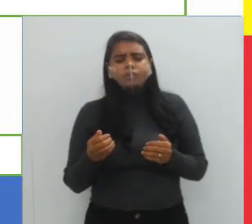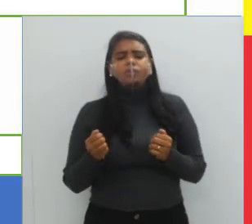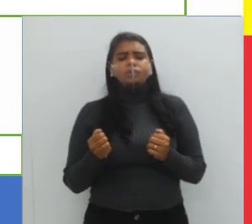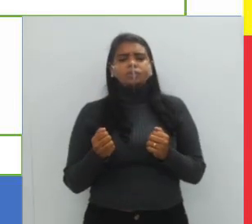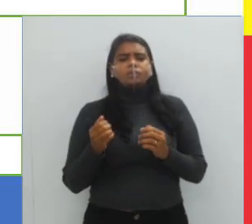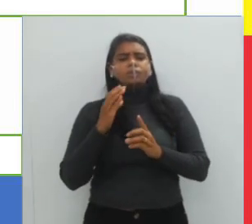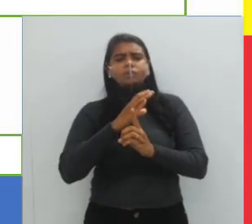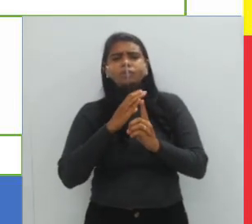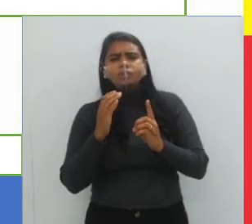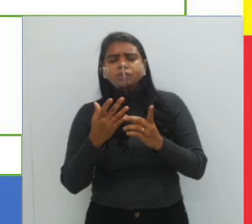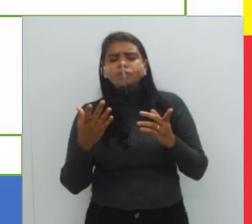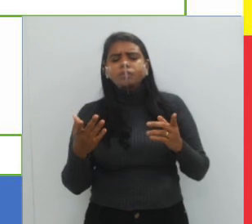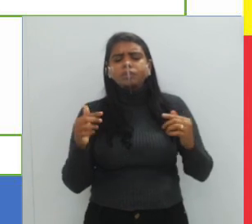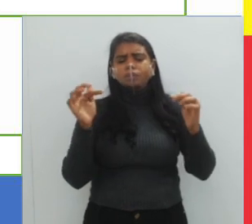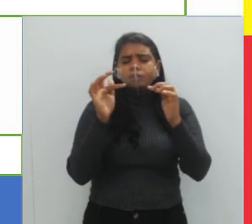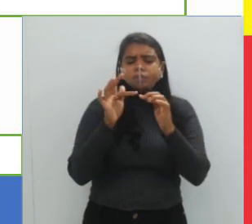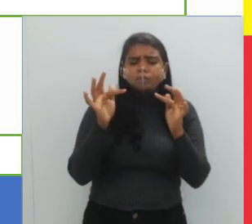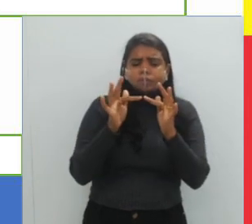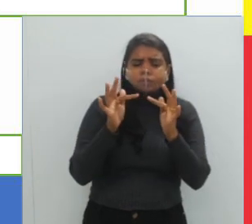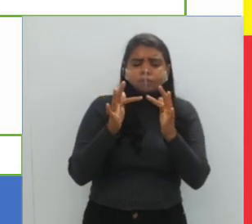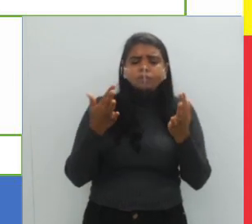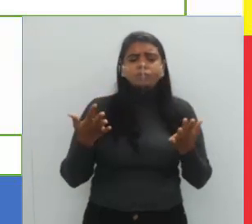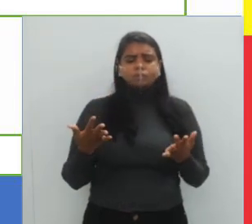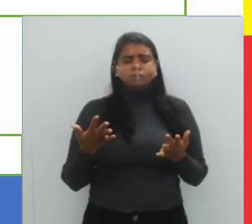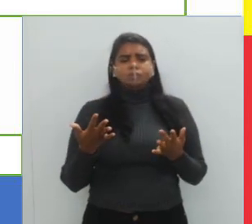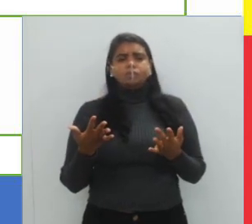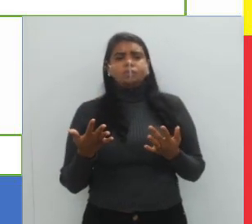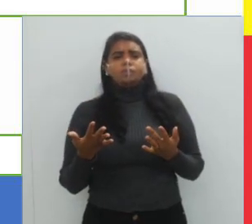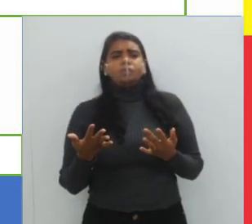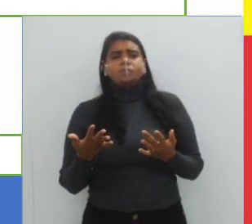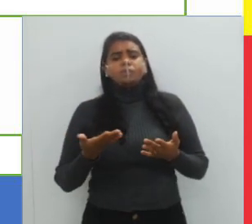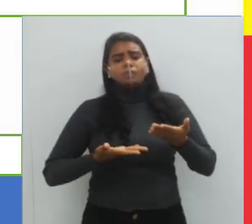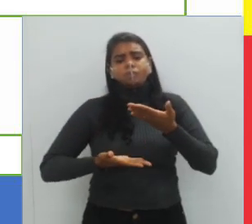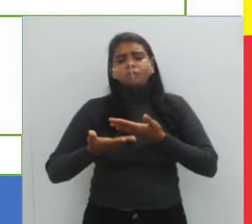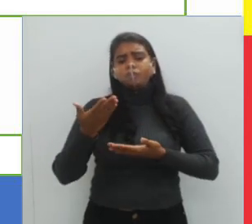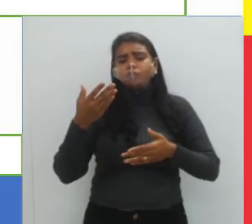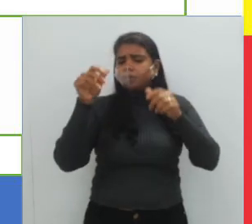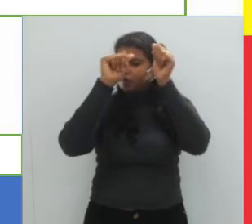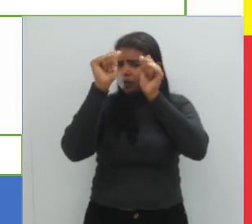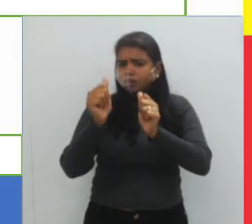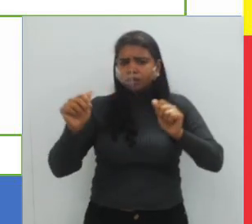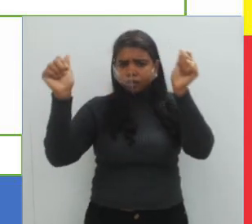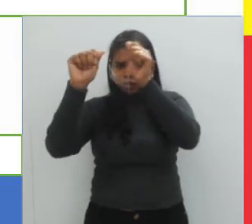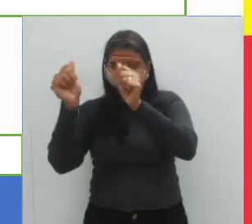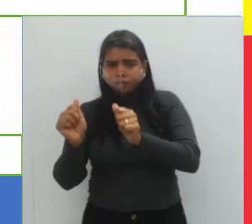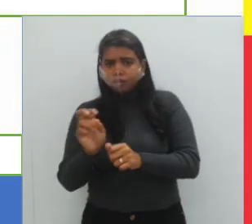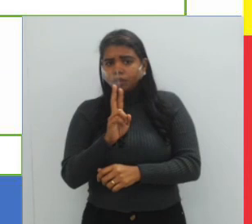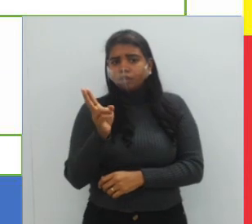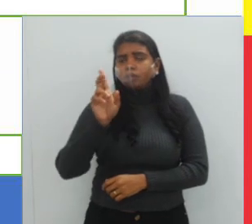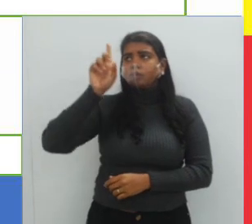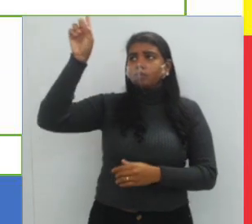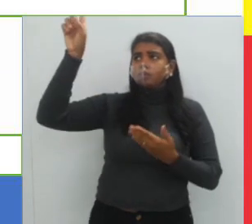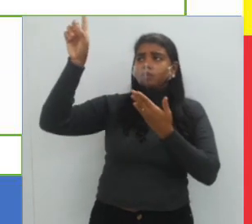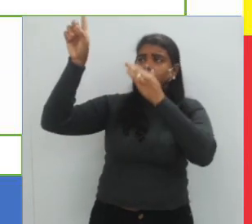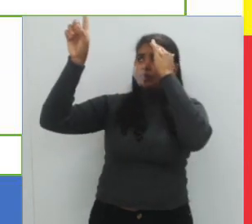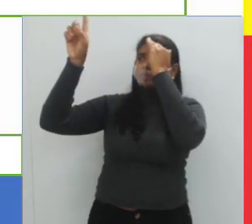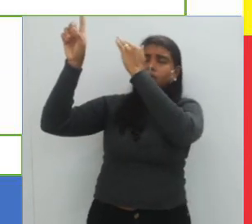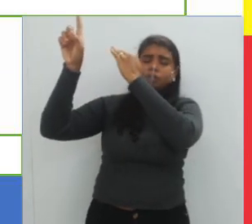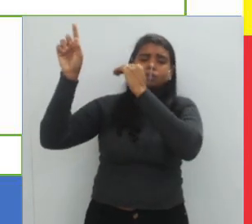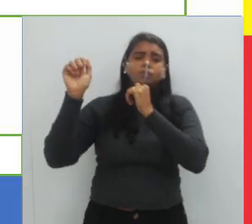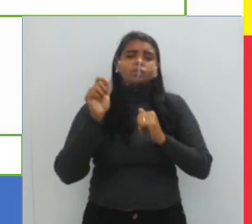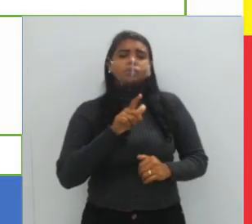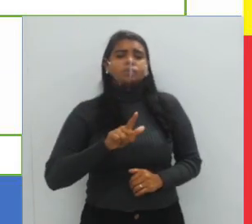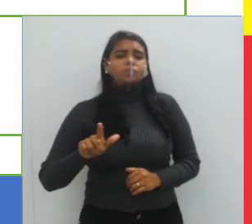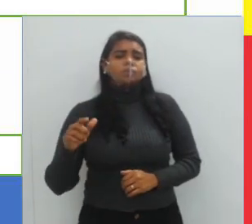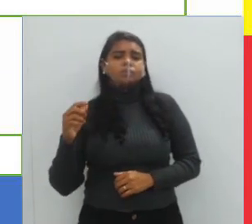como uma forma de aproximação do adepto com o seu Deus, com os seus deuses.